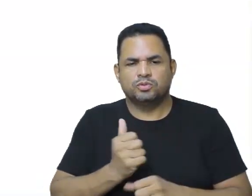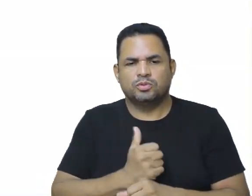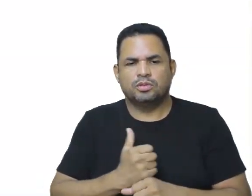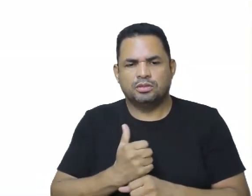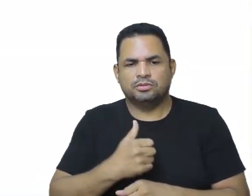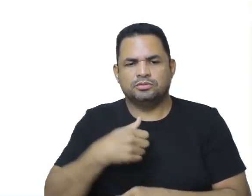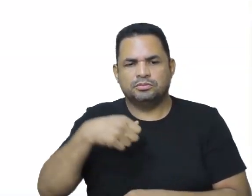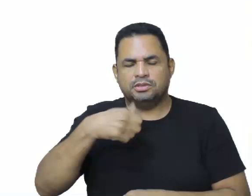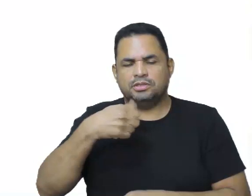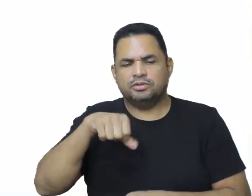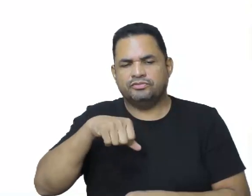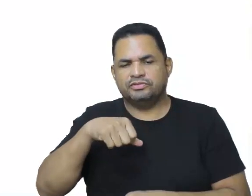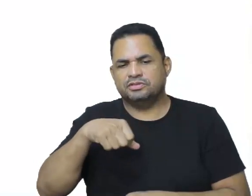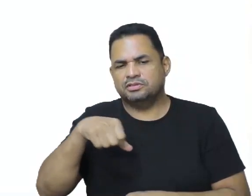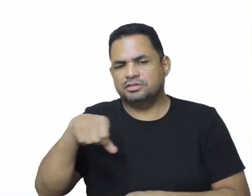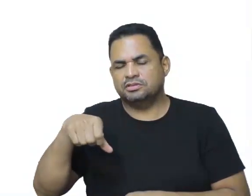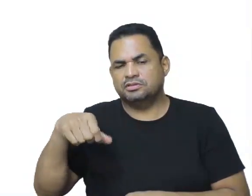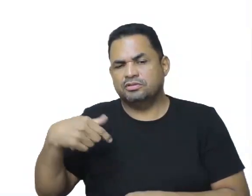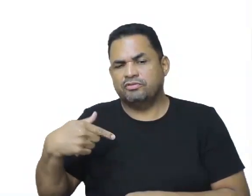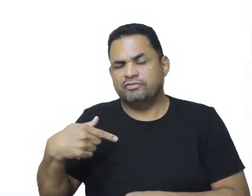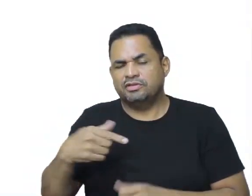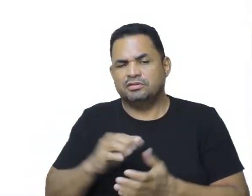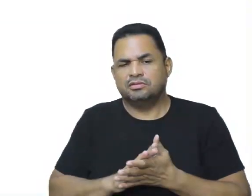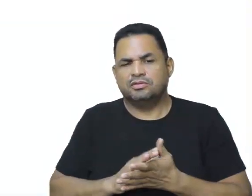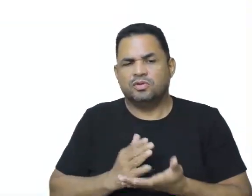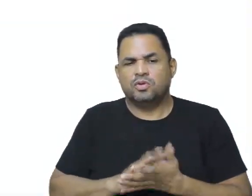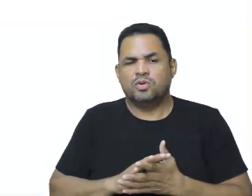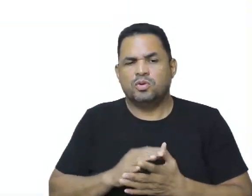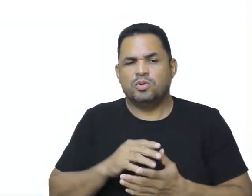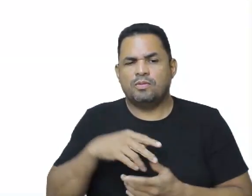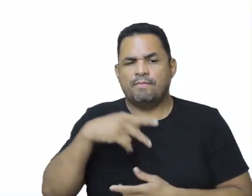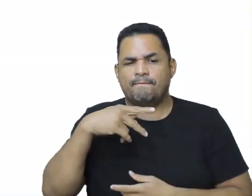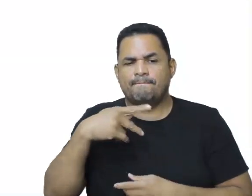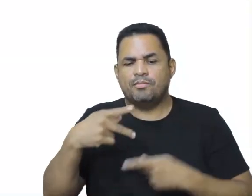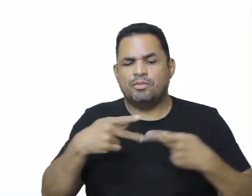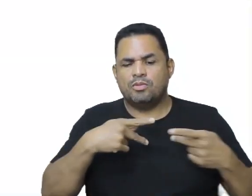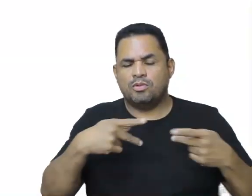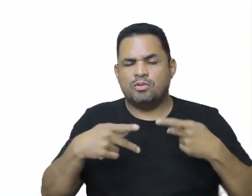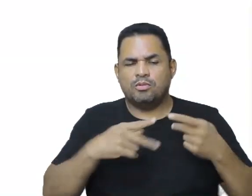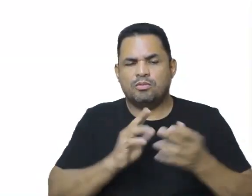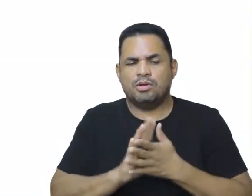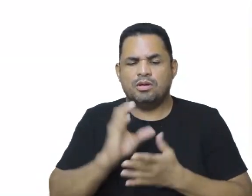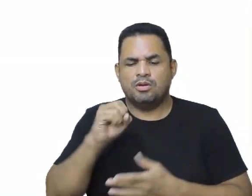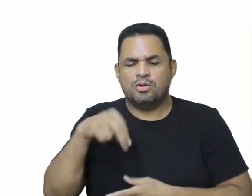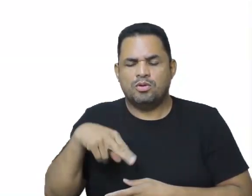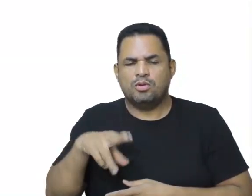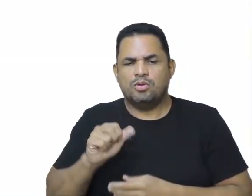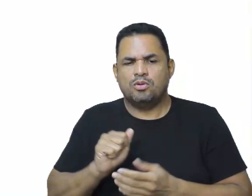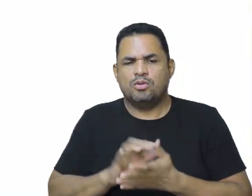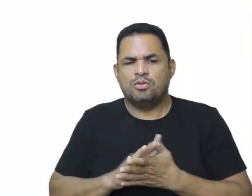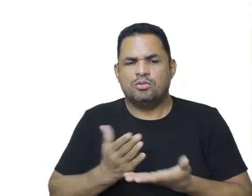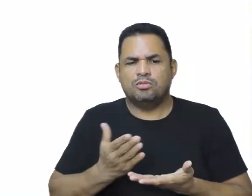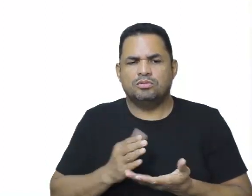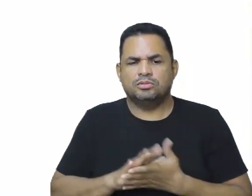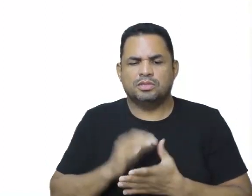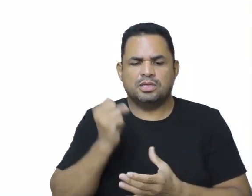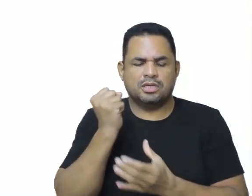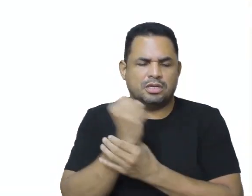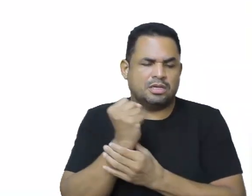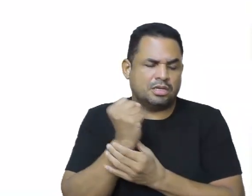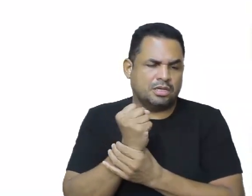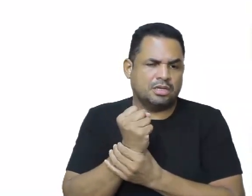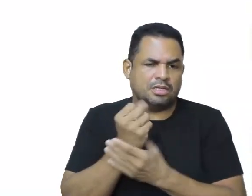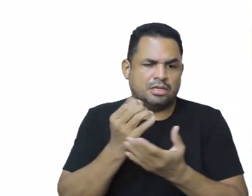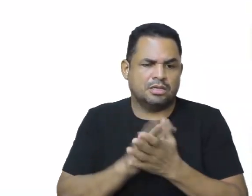das Nações Unidas aí voltado para o meio ambiente, buscando alternativas, assim, no geral, de garantir um